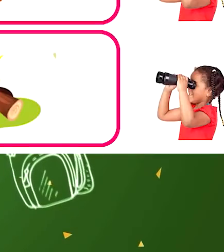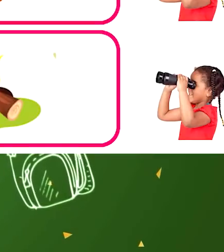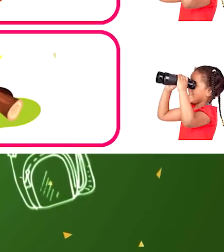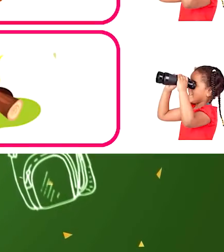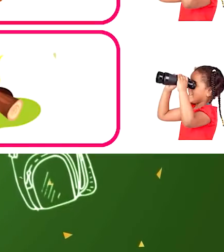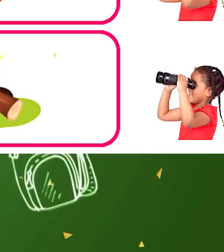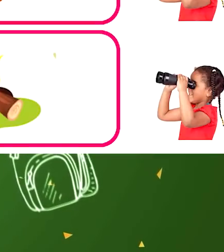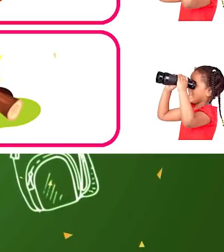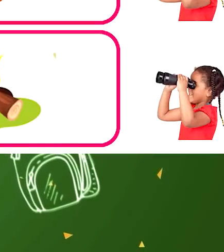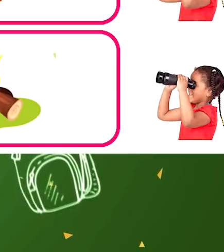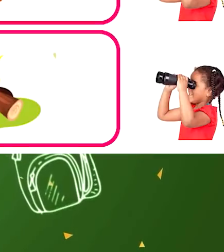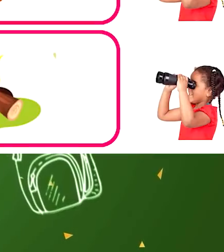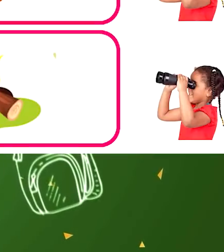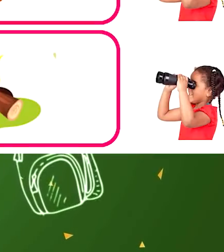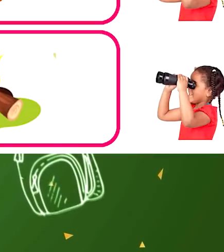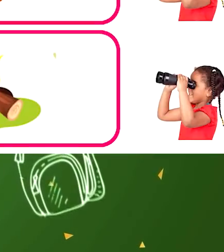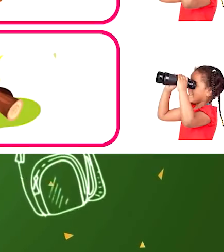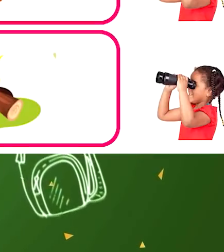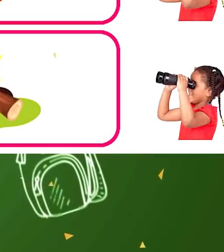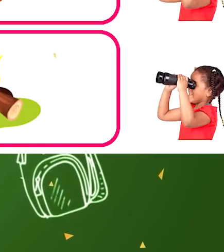tocha.